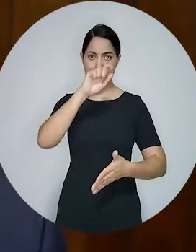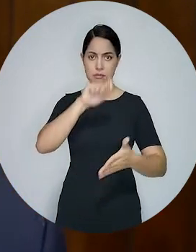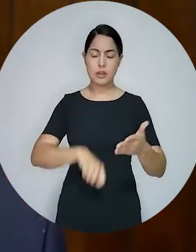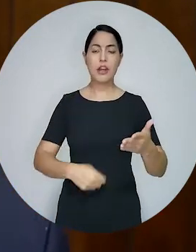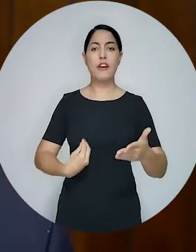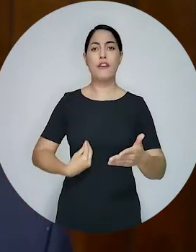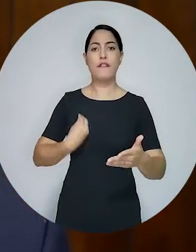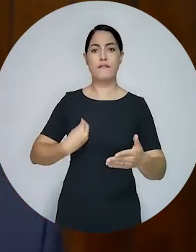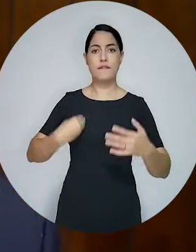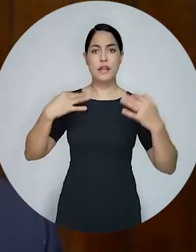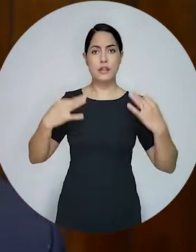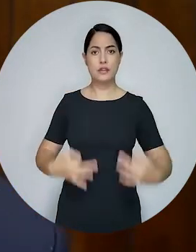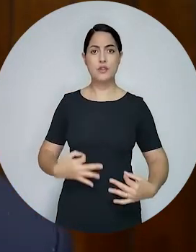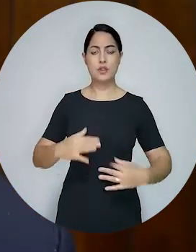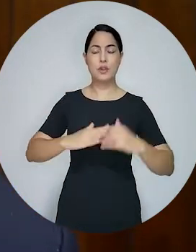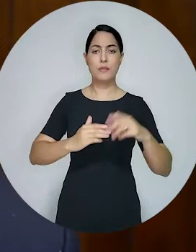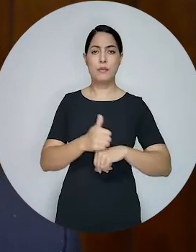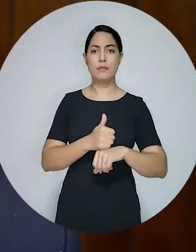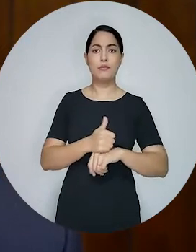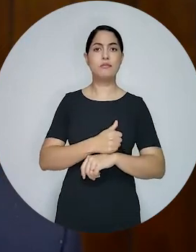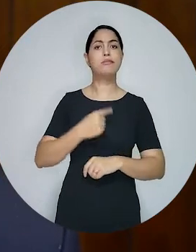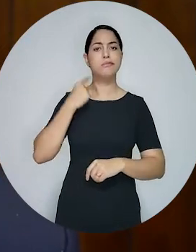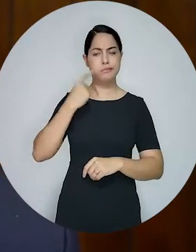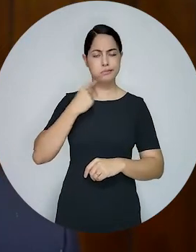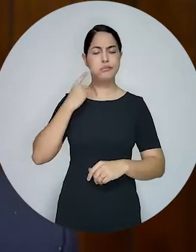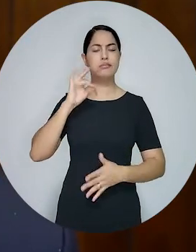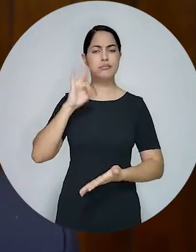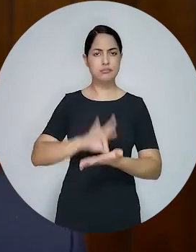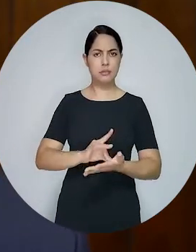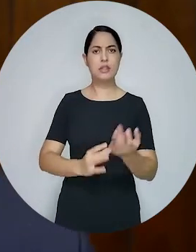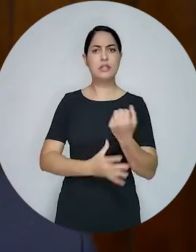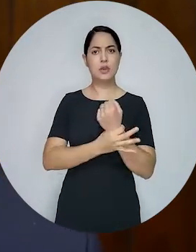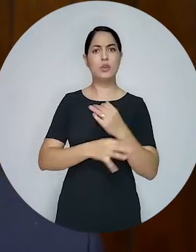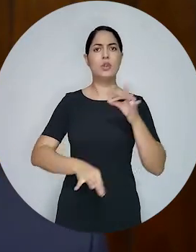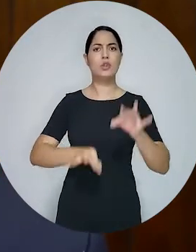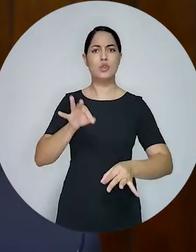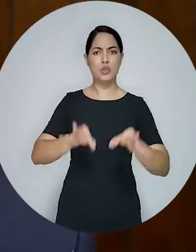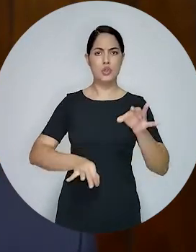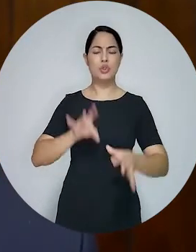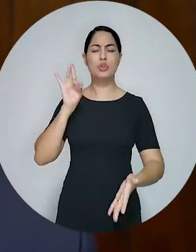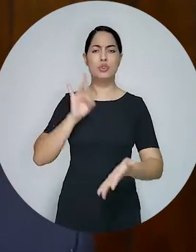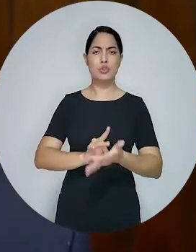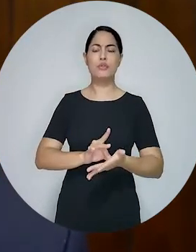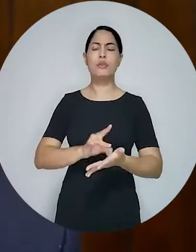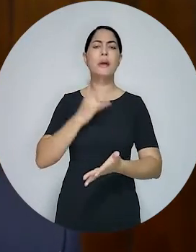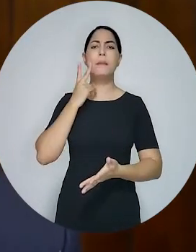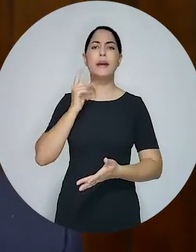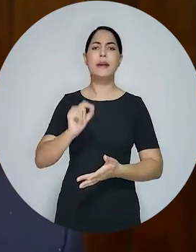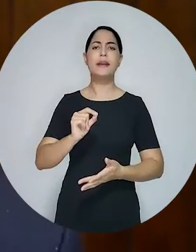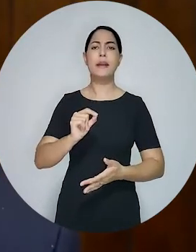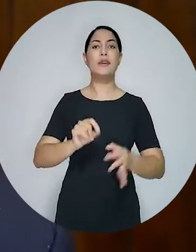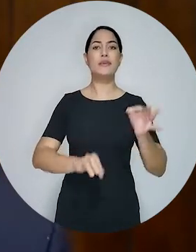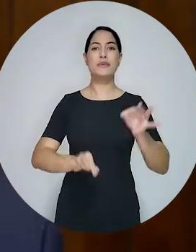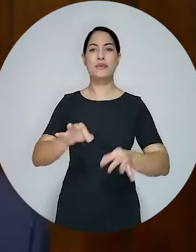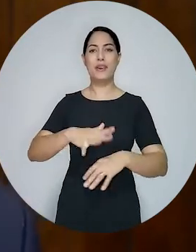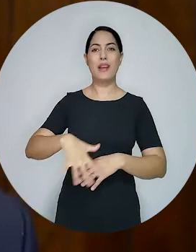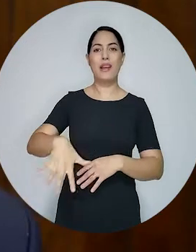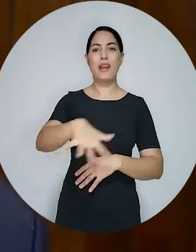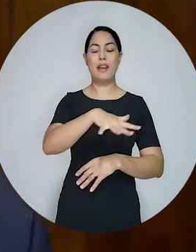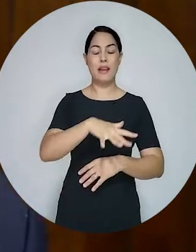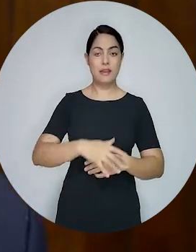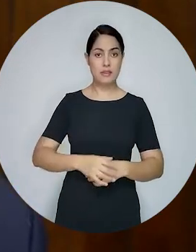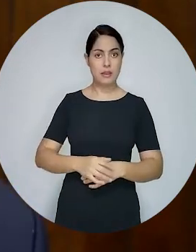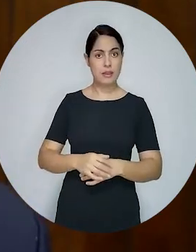presidência, que certamente vai trazer mais dignidade à profissão do advogado e, principalmente, segurança jurídica ao jurisdicionado, para que